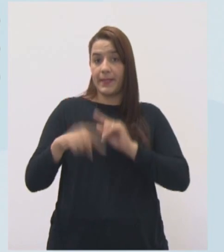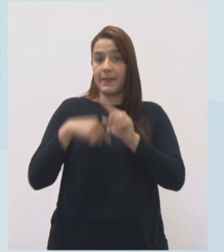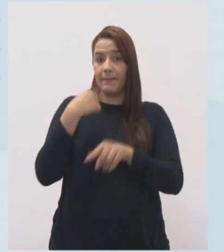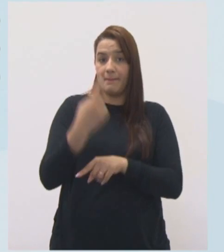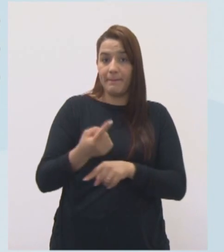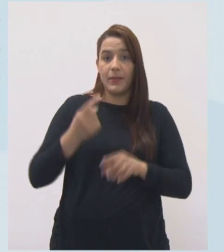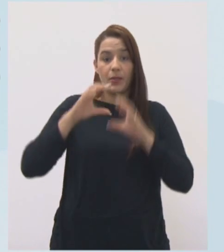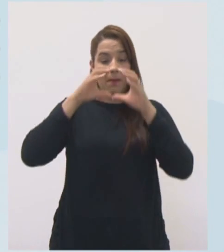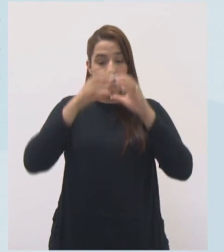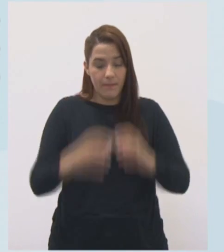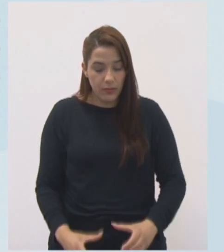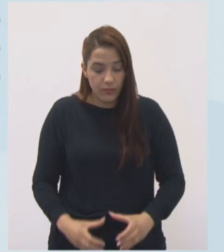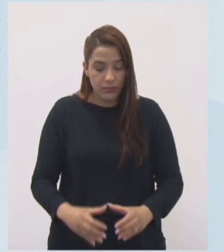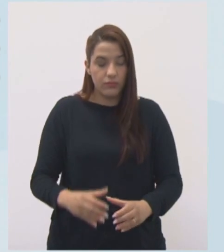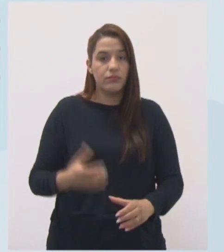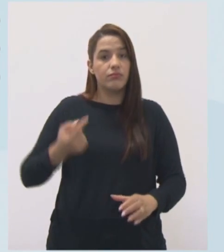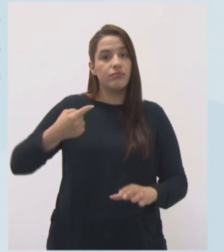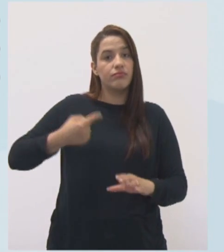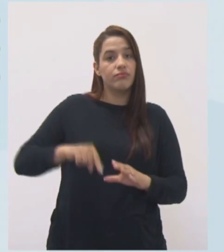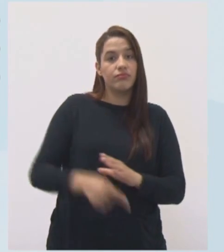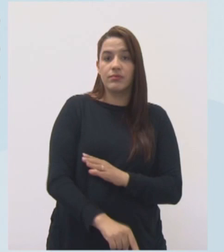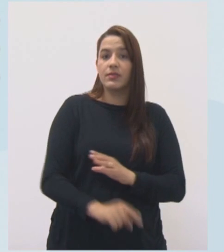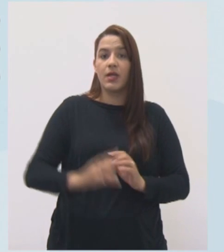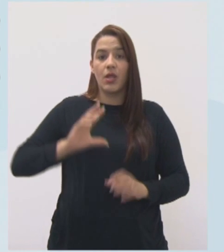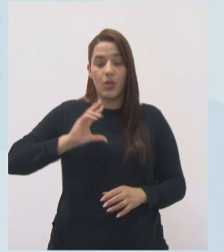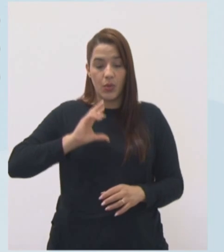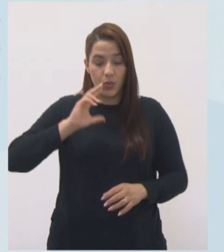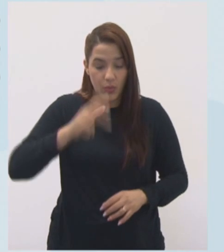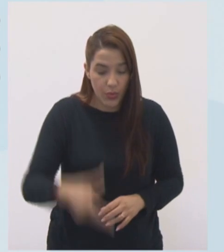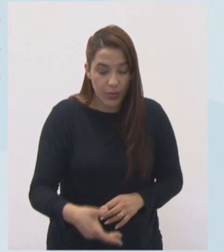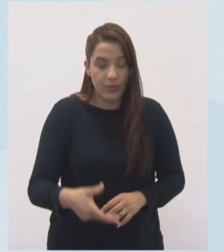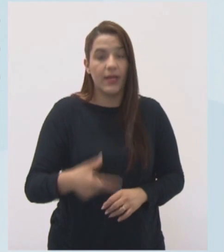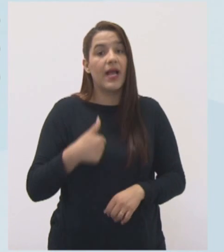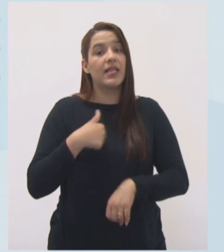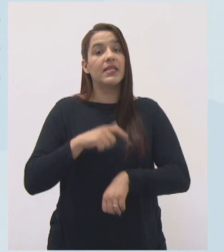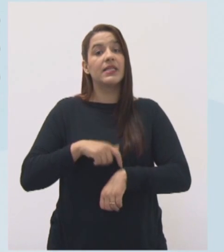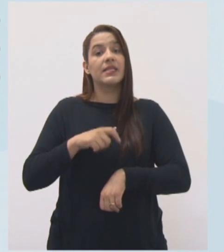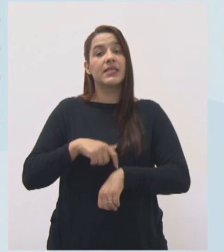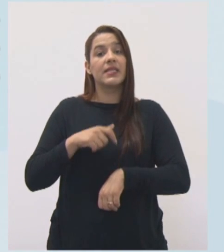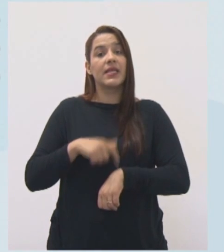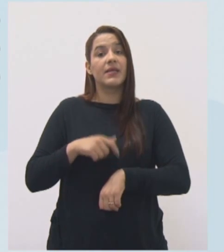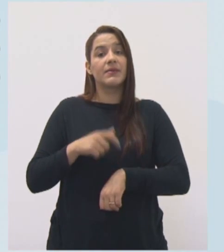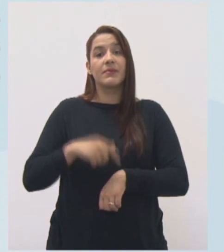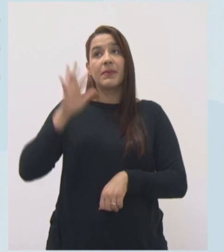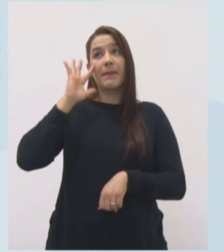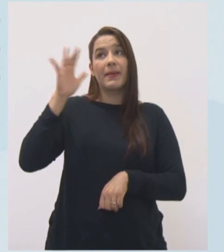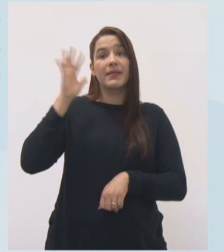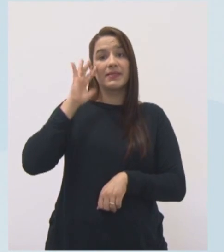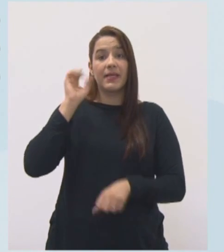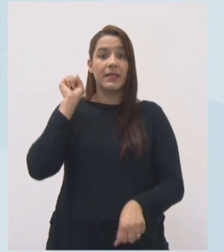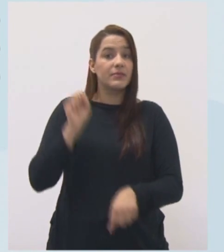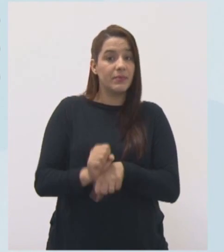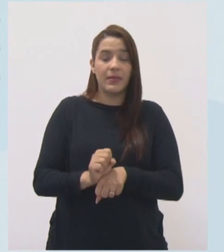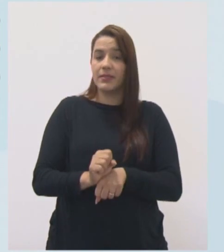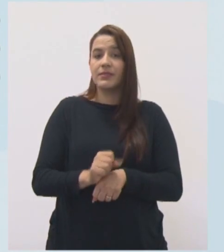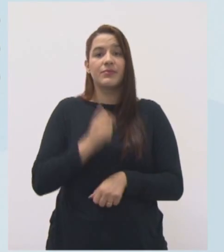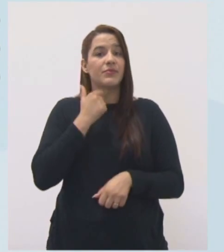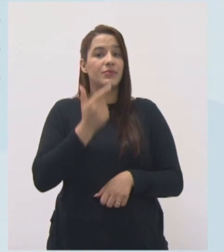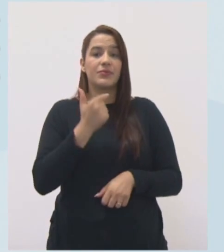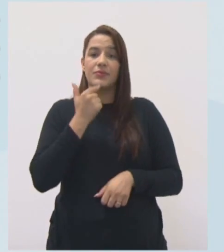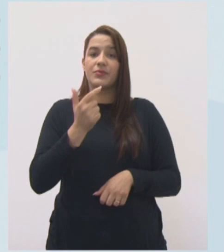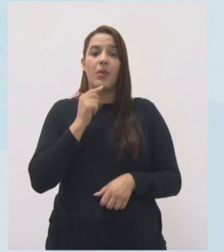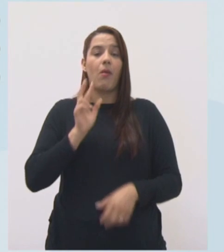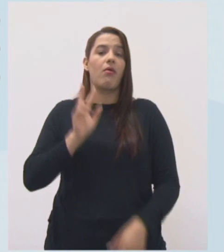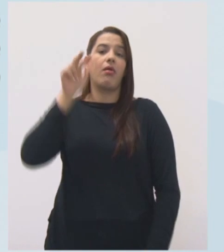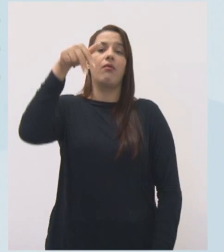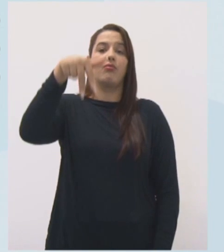afundava de repente, tão de repente que Alice não teve nem tempo de pensar em parar, antes de